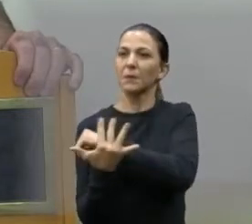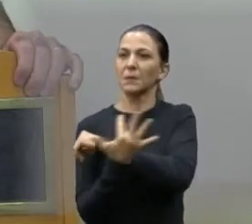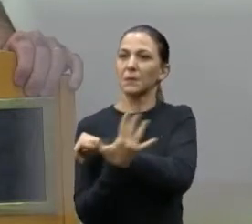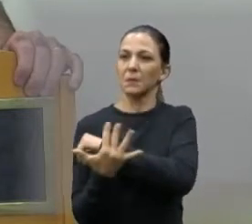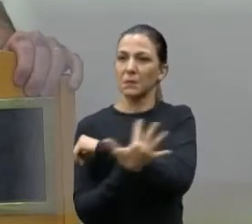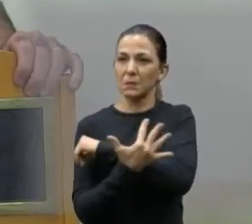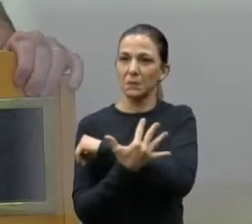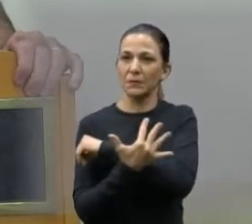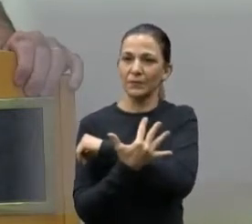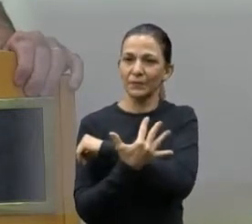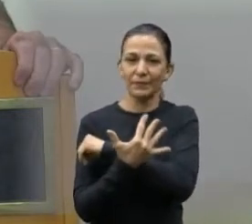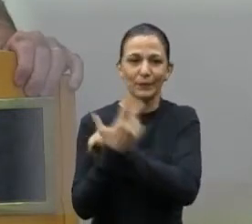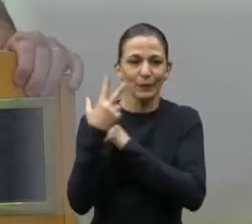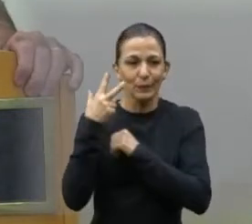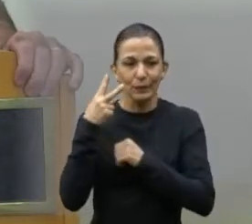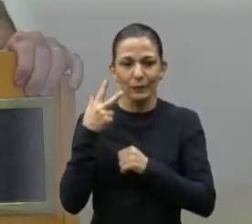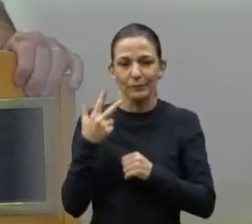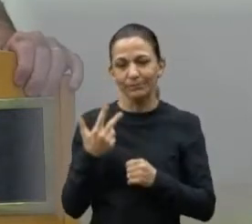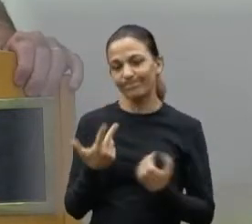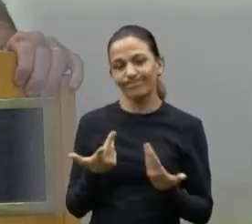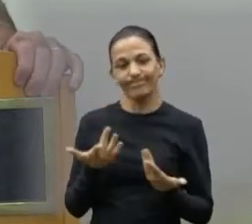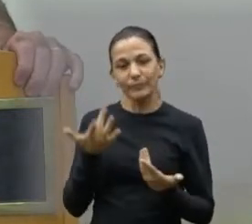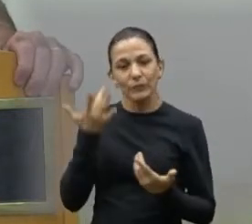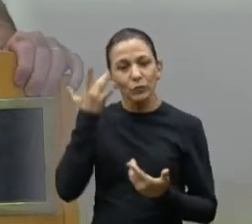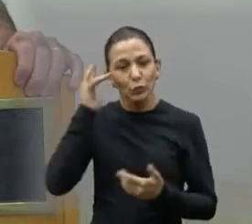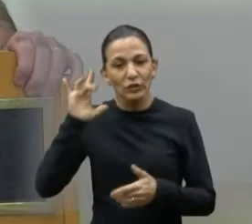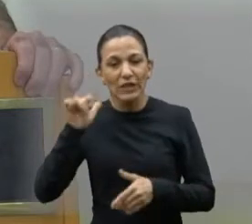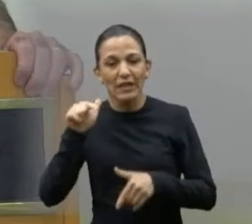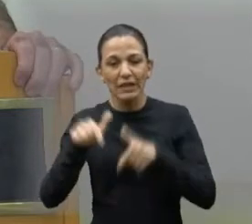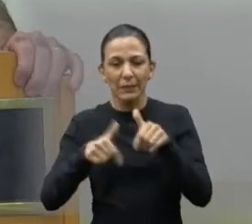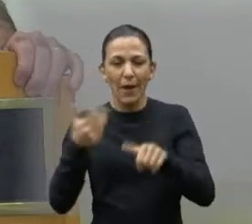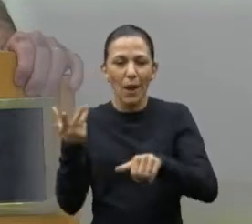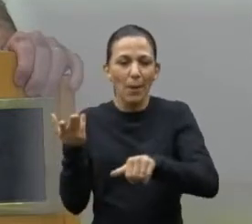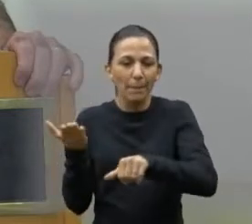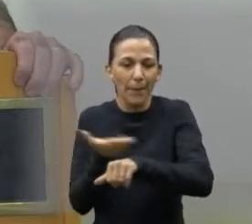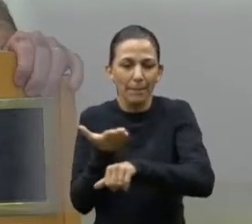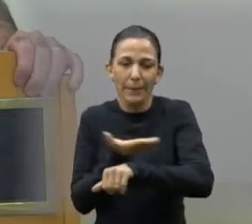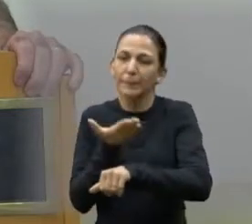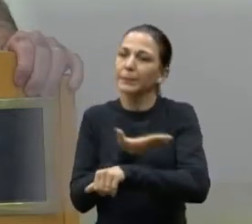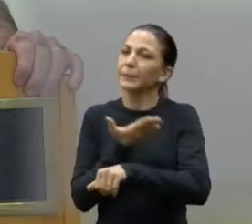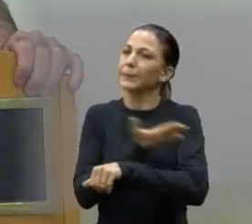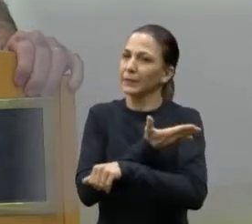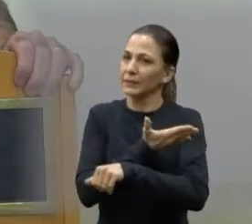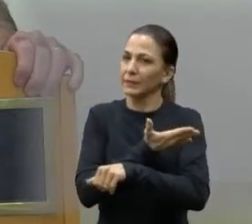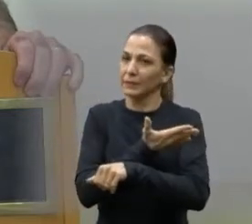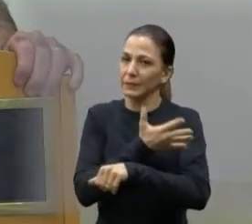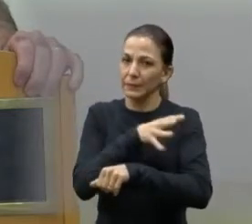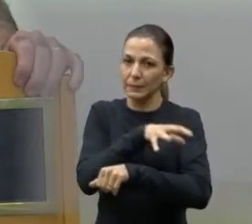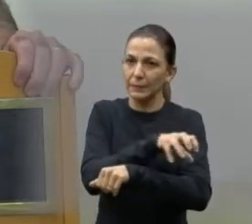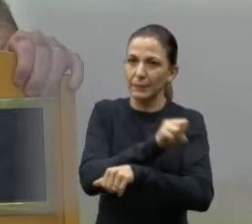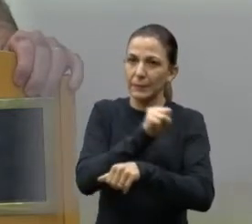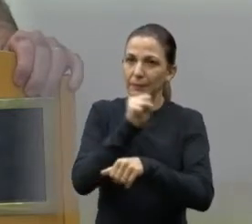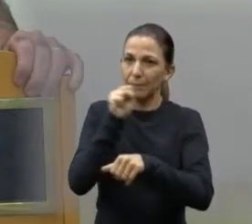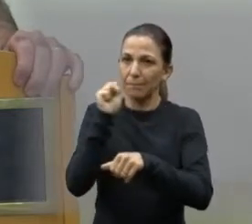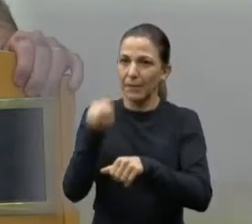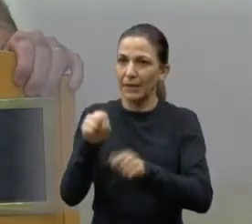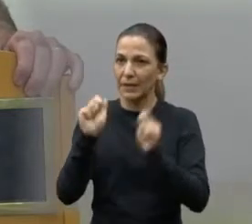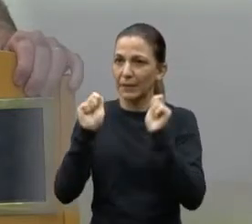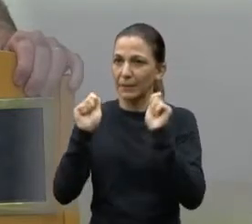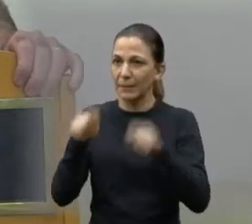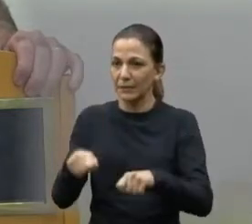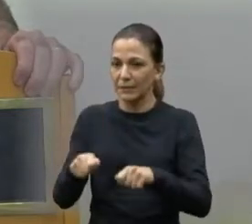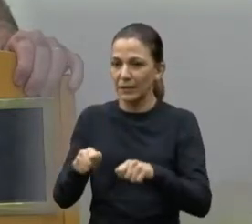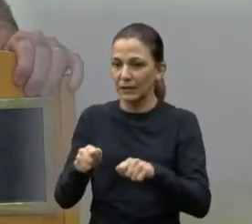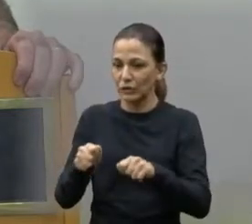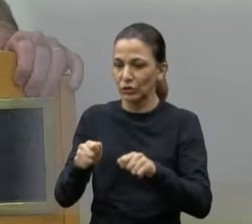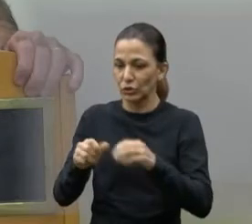se é o ressocializando quem tá com todo respeito quem tá fazendo o trabalho mas eles pegam os Matos da guia e tem a capacidade de jogar